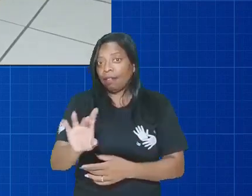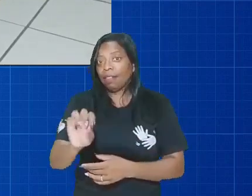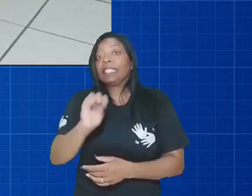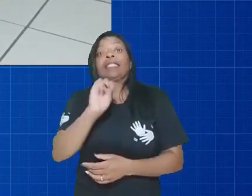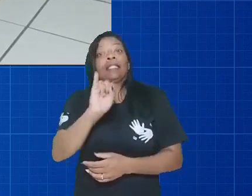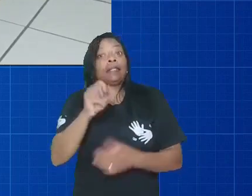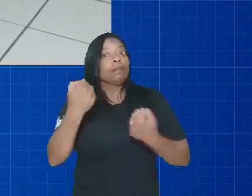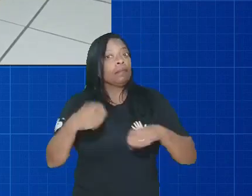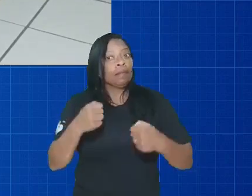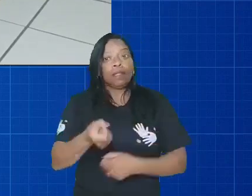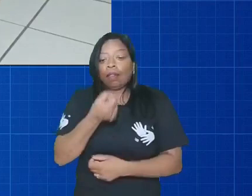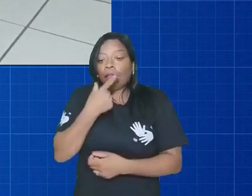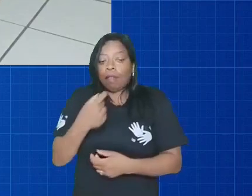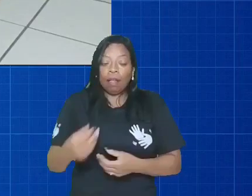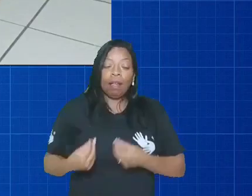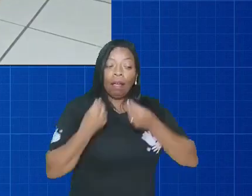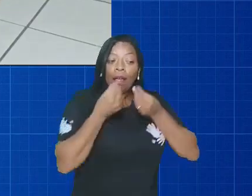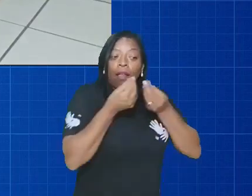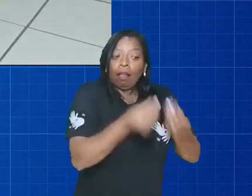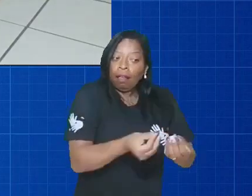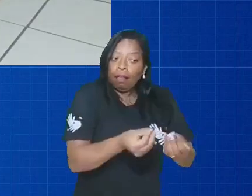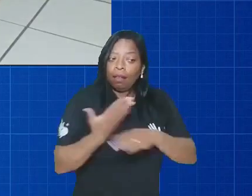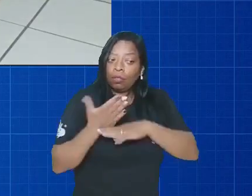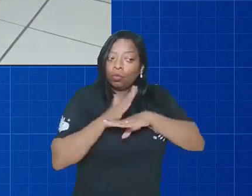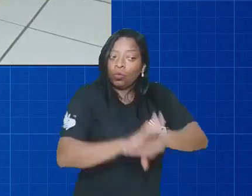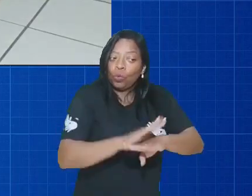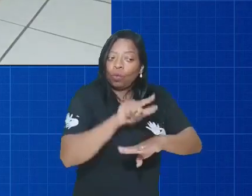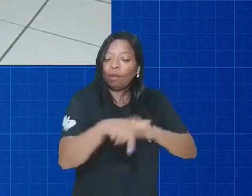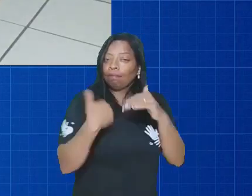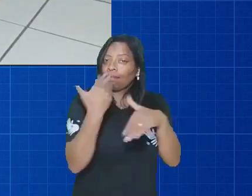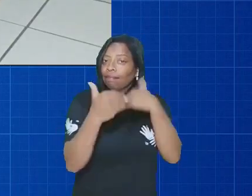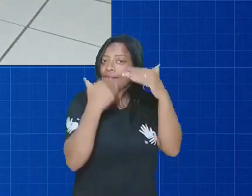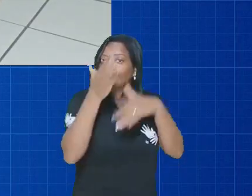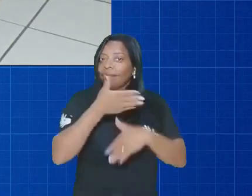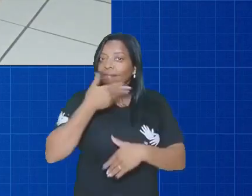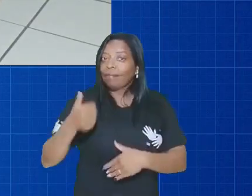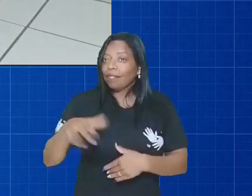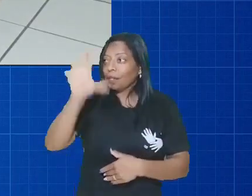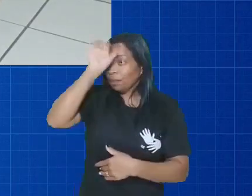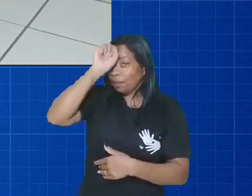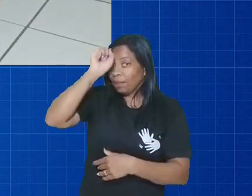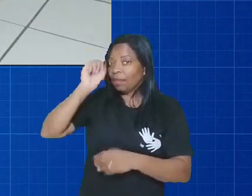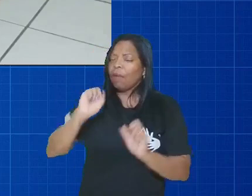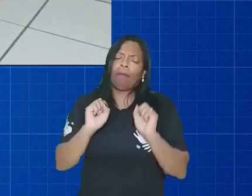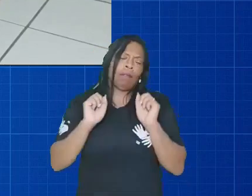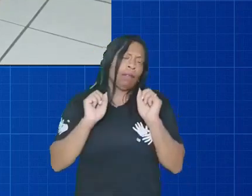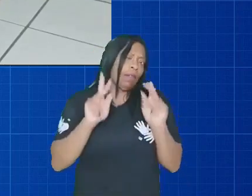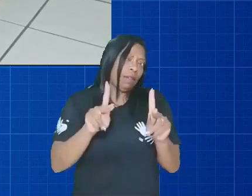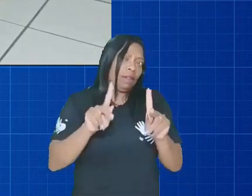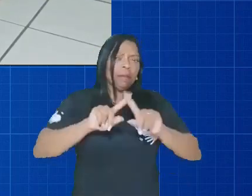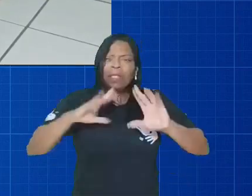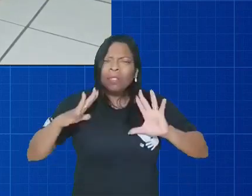Ritalina para poder ajudar para a concentração, para poder aprender de uma forma melhor, ok, muito bem-vindo, mas não